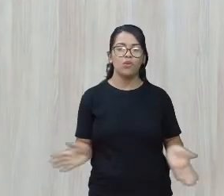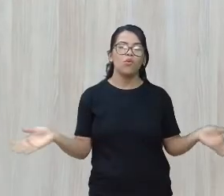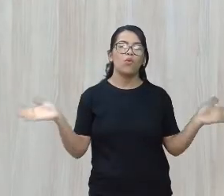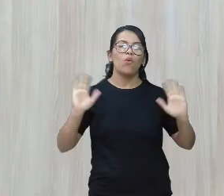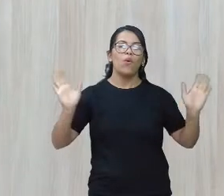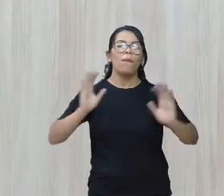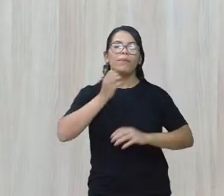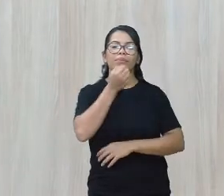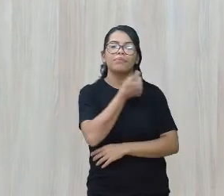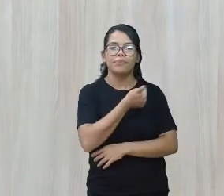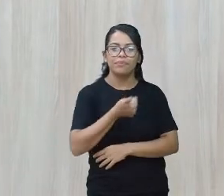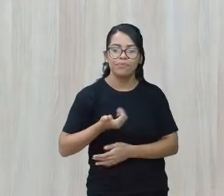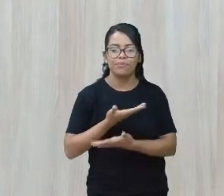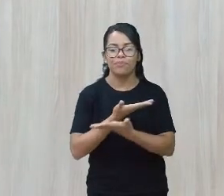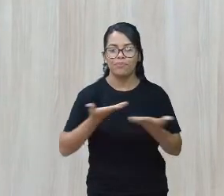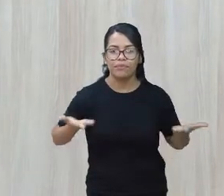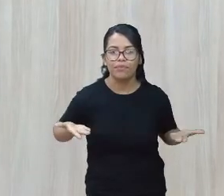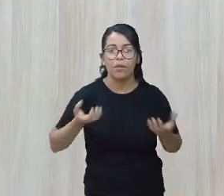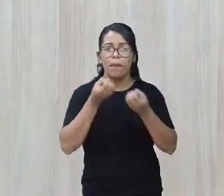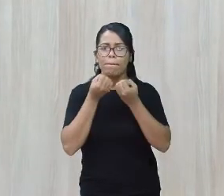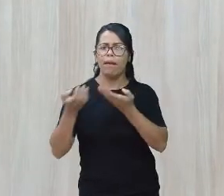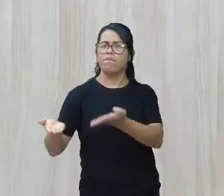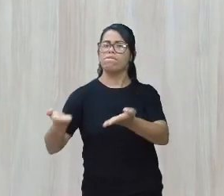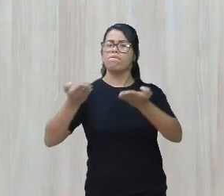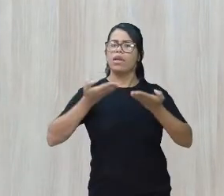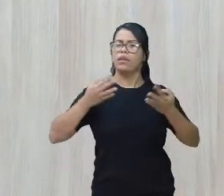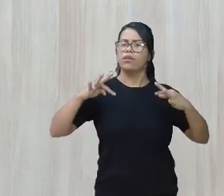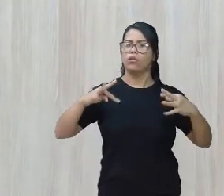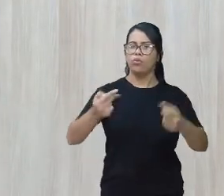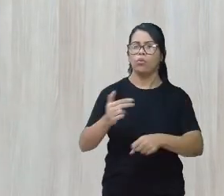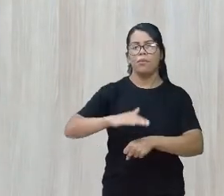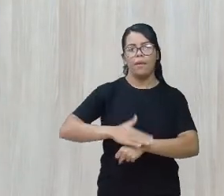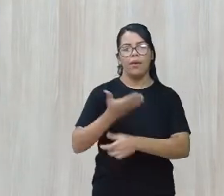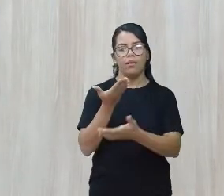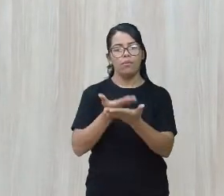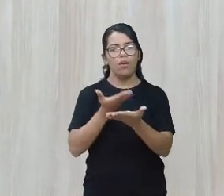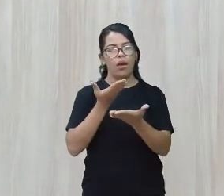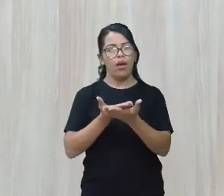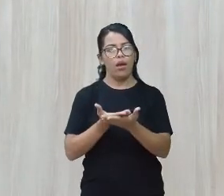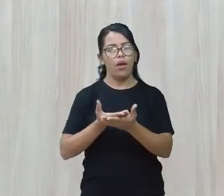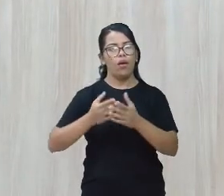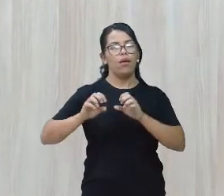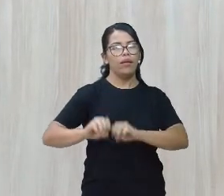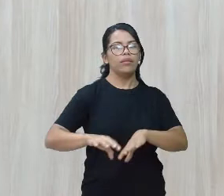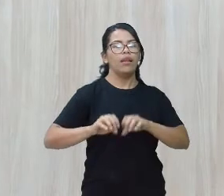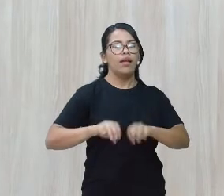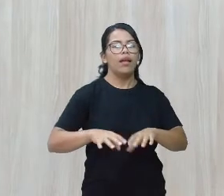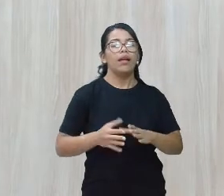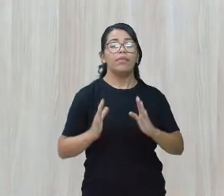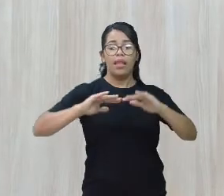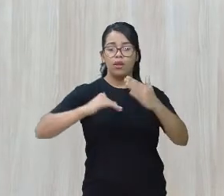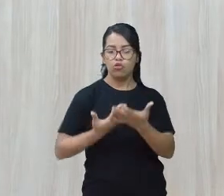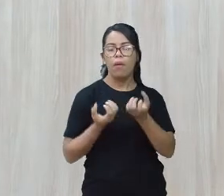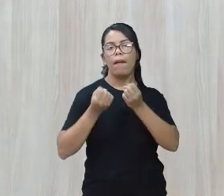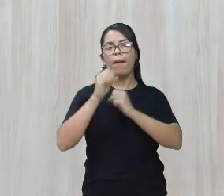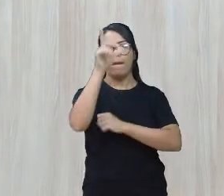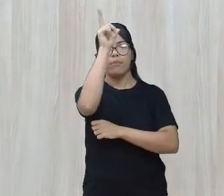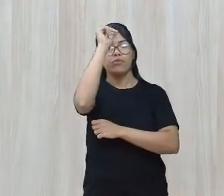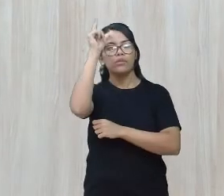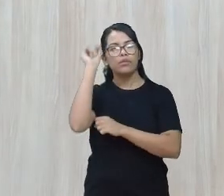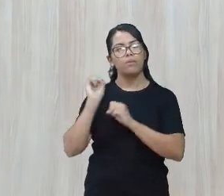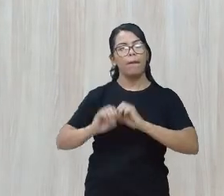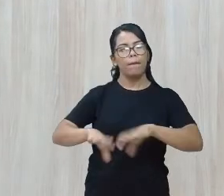Olá pessoal, tudo bem com vocês? Bem-vindos e bem-vindas a mais uma aula da Escola Municipal para Aulas Digitais.